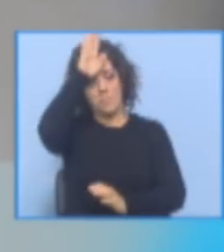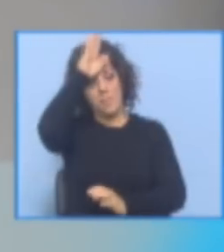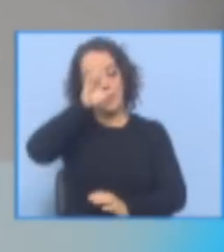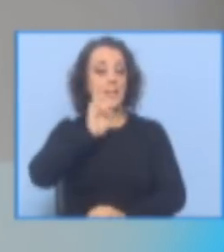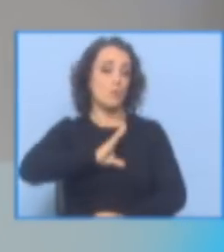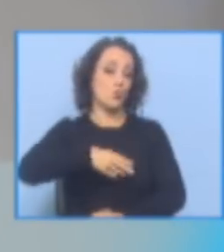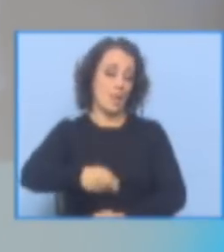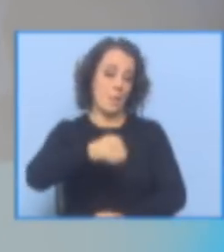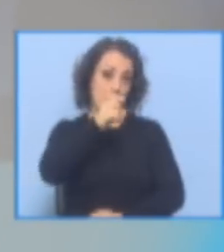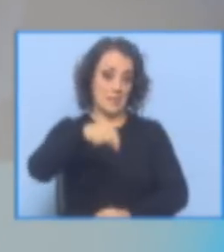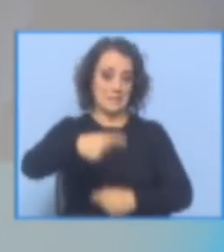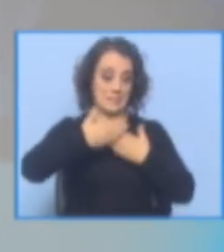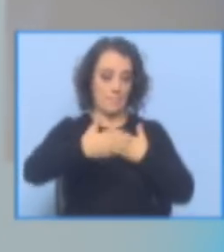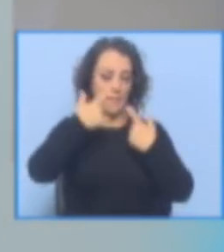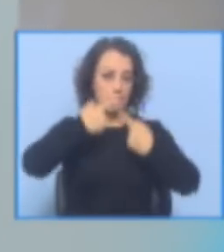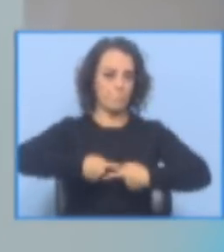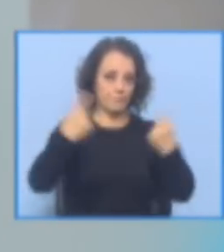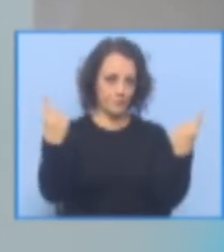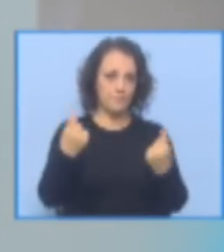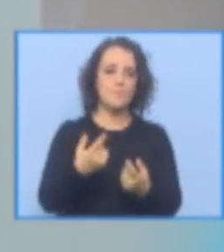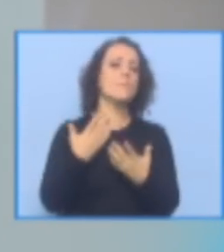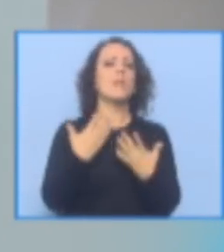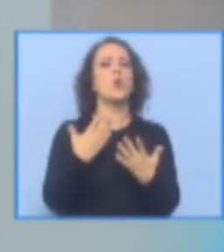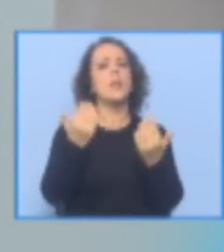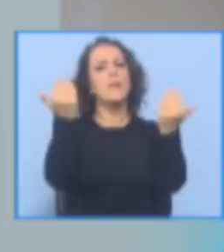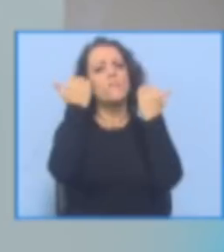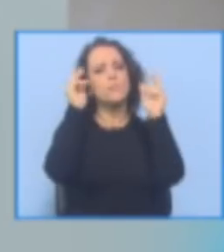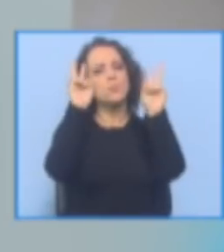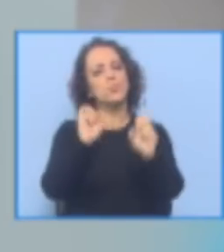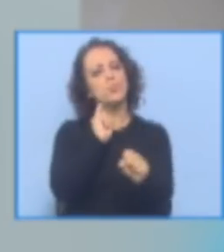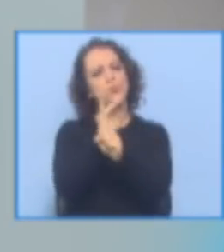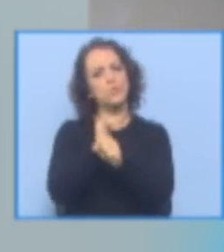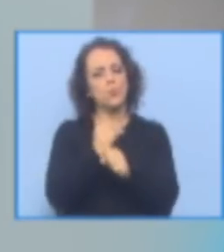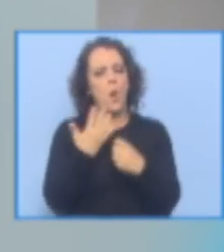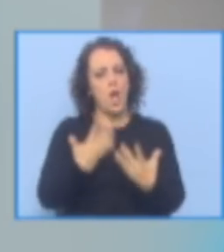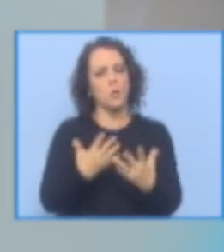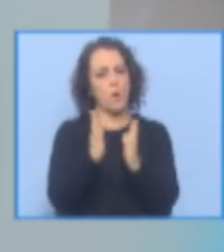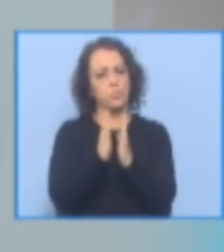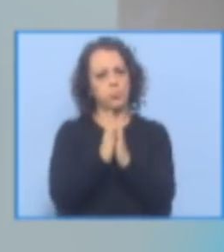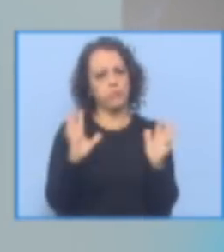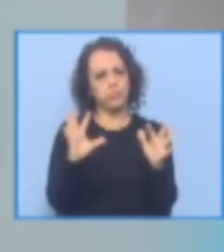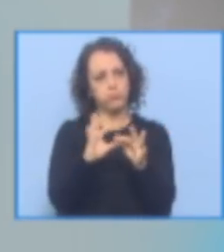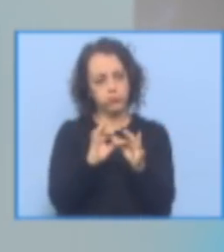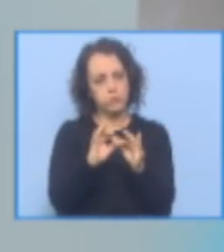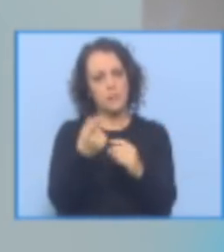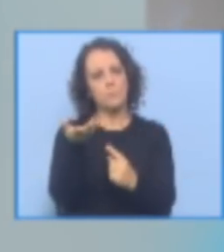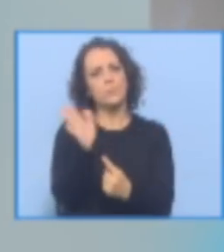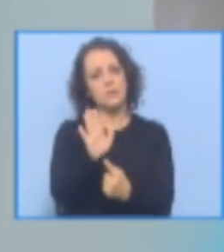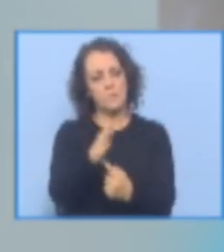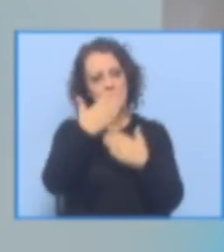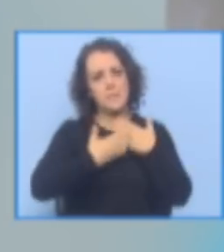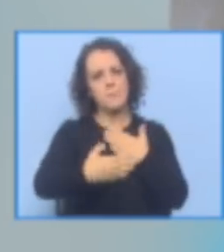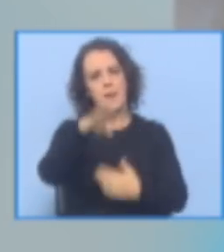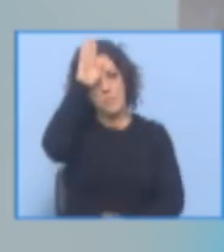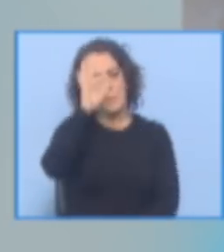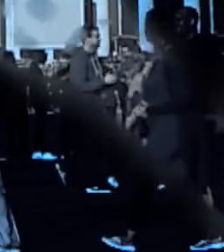que foi divulgada esta semana. Mostramos-lhe agora outros acontecimentos da atualidade religiosa, nomeadamente a Semana do